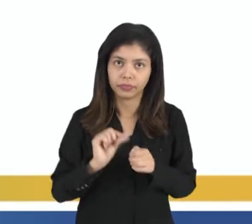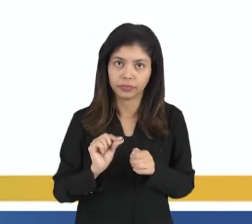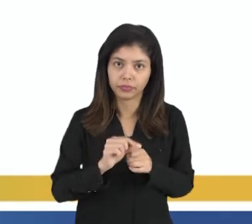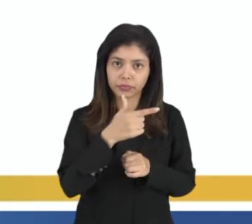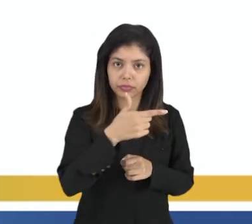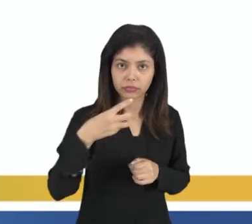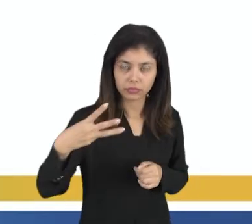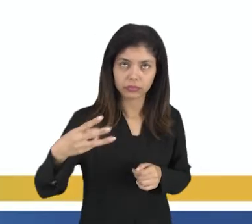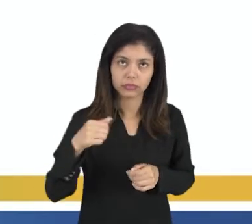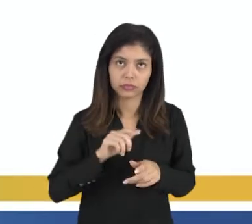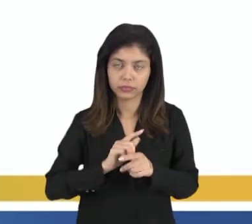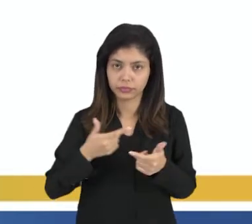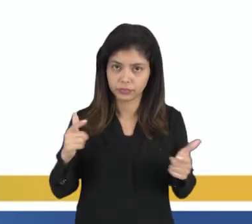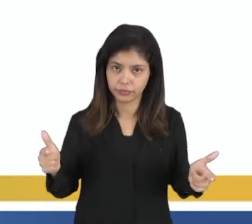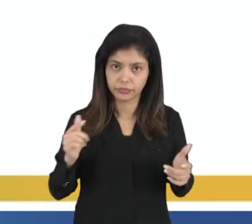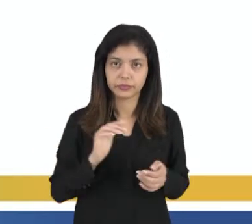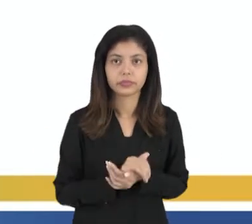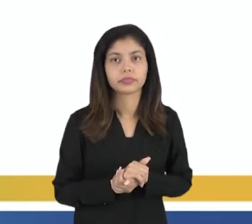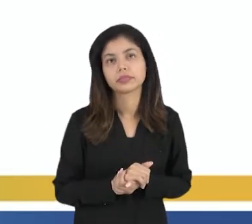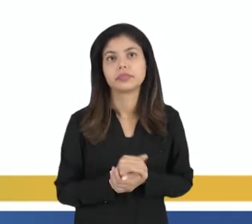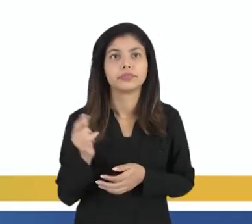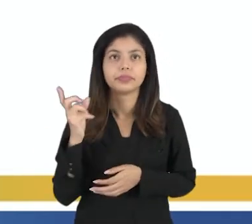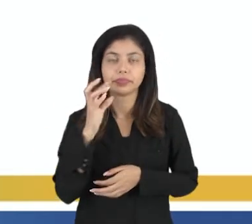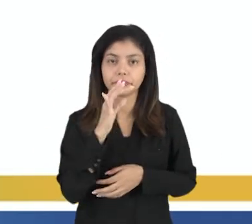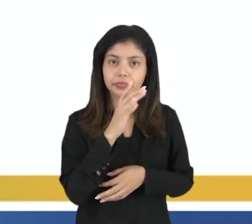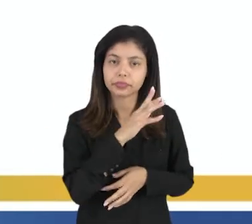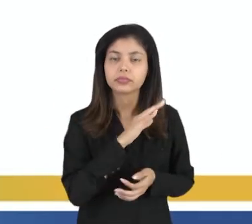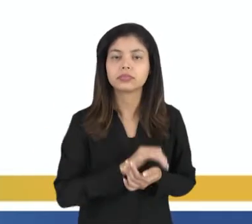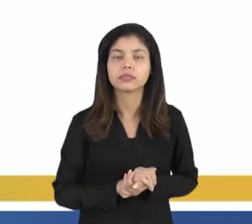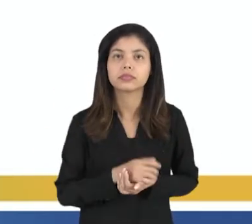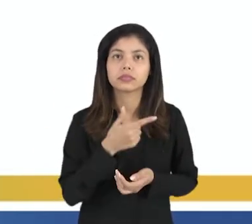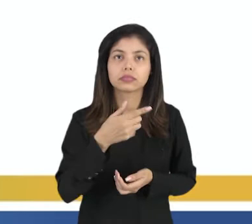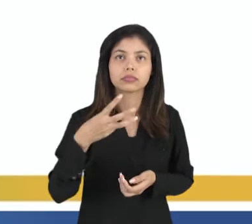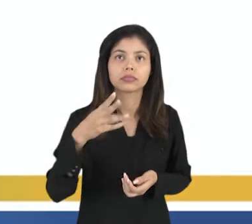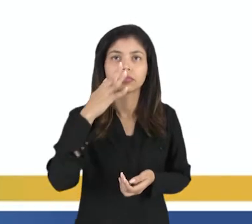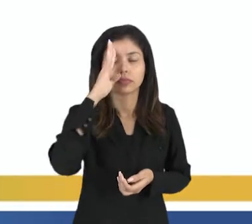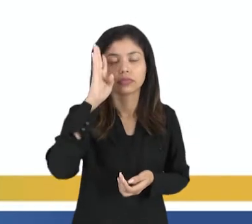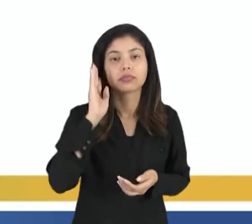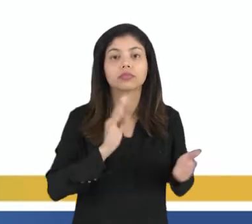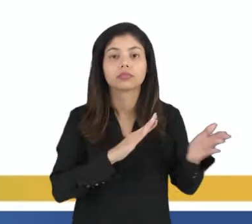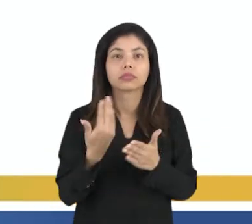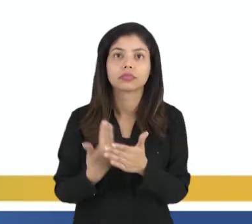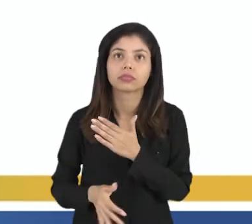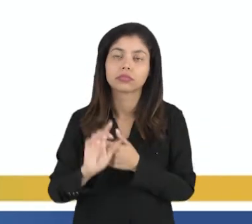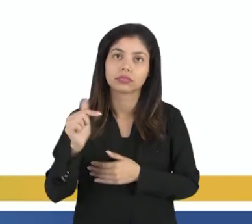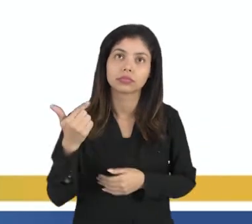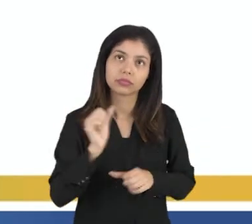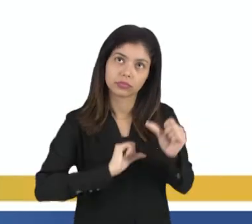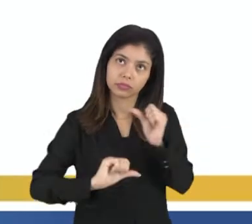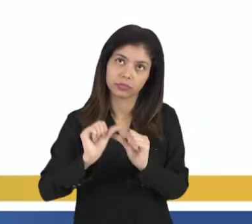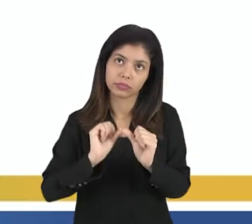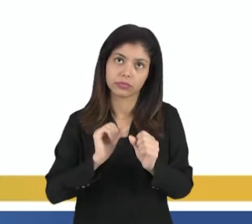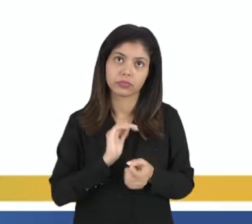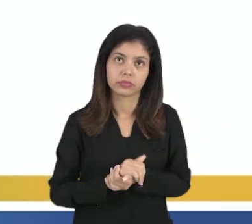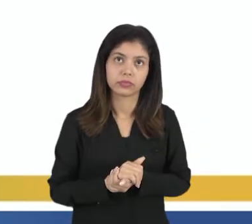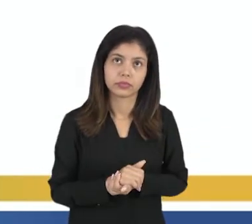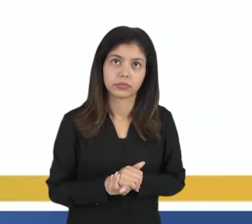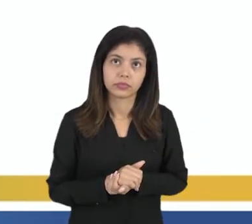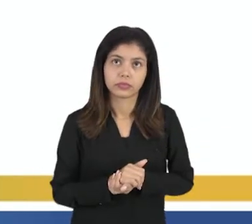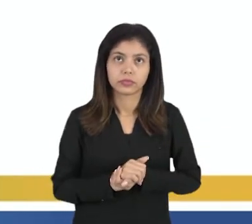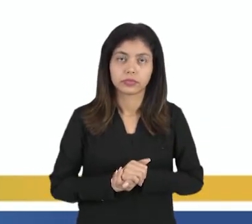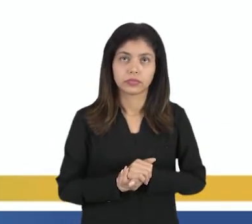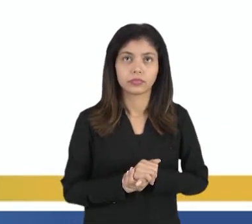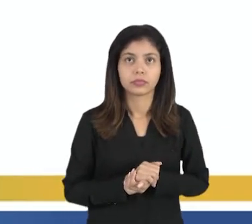fornecida uma quantidade de calor da fonte quente de 23.000, uma parte perdeu, outra parte transformou em